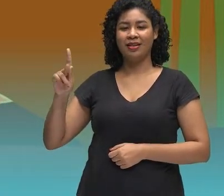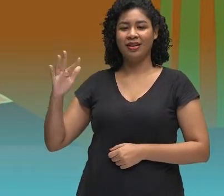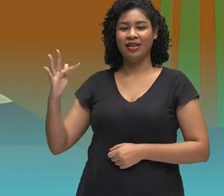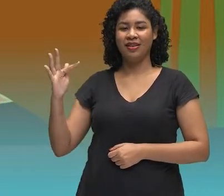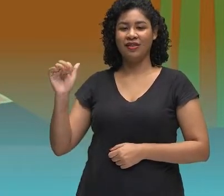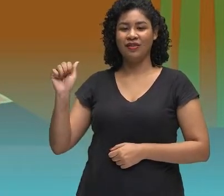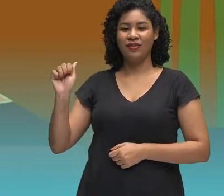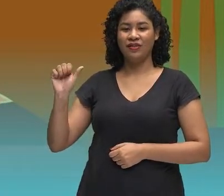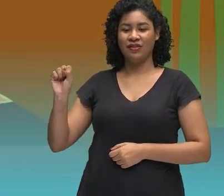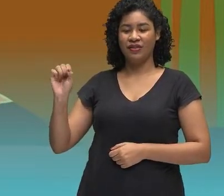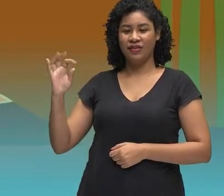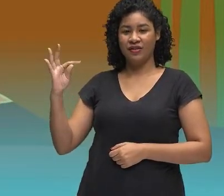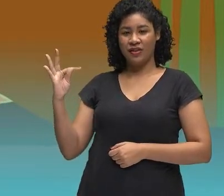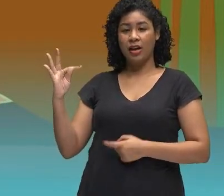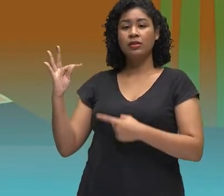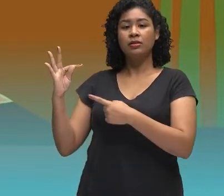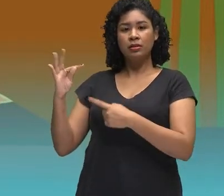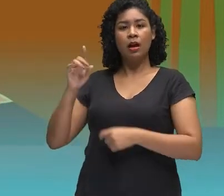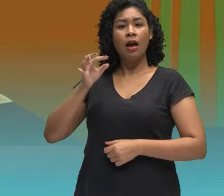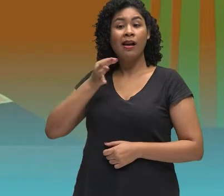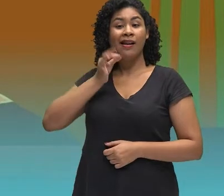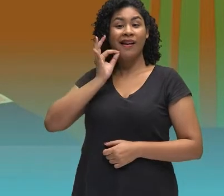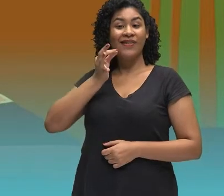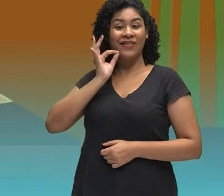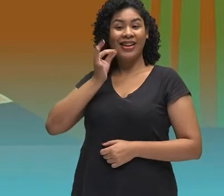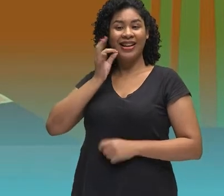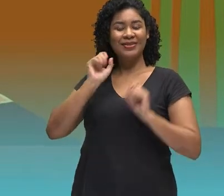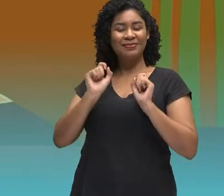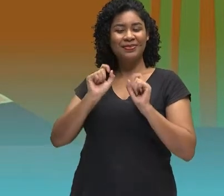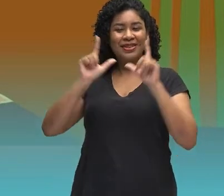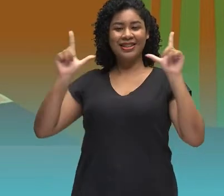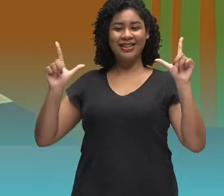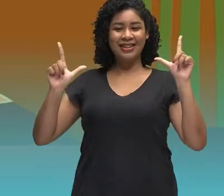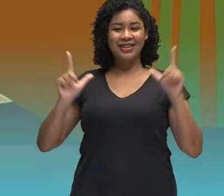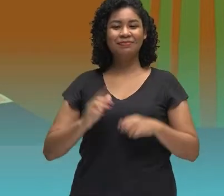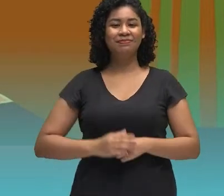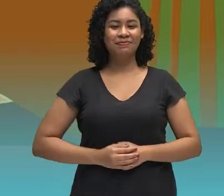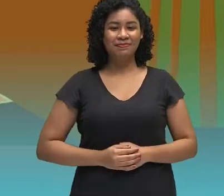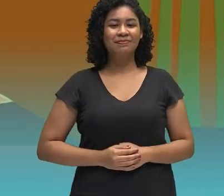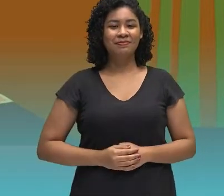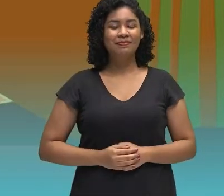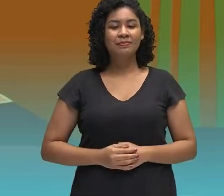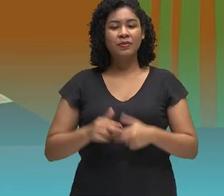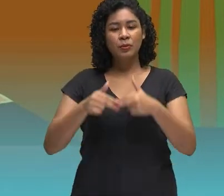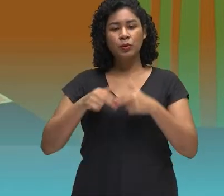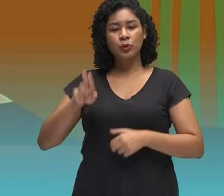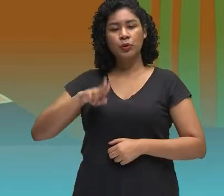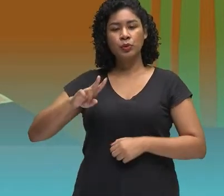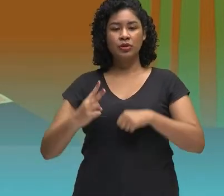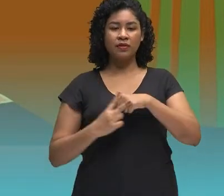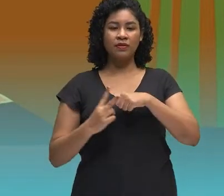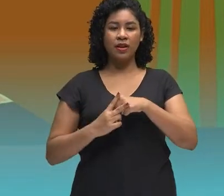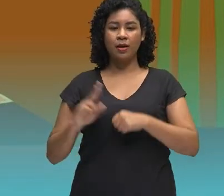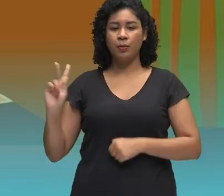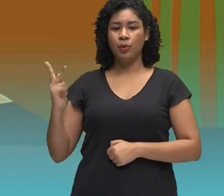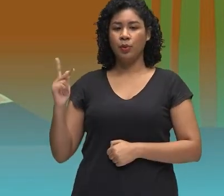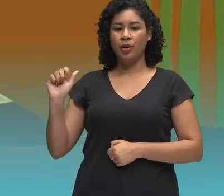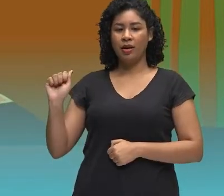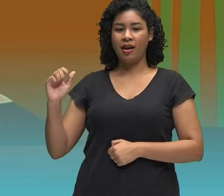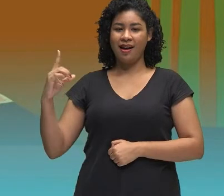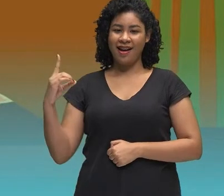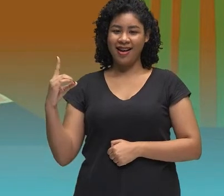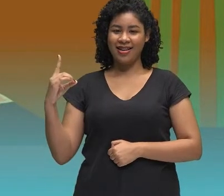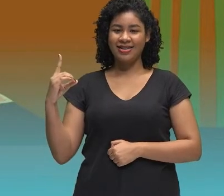gente utiliza para tomar café da manhã é o verbo have, que no passado é had. Então,